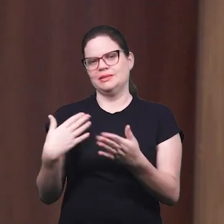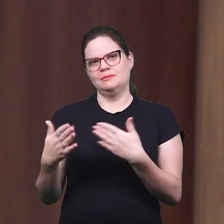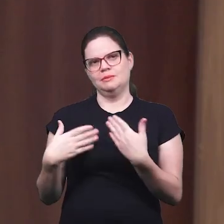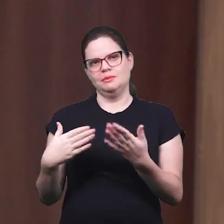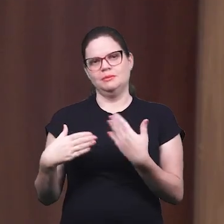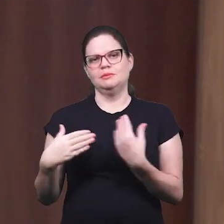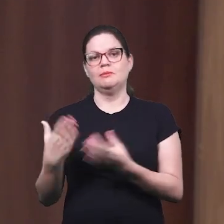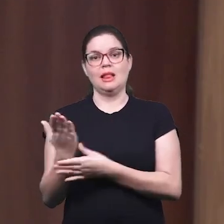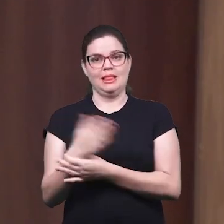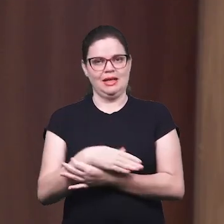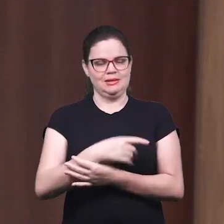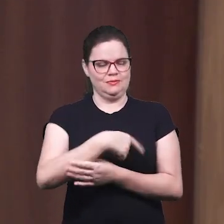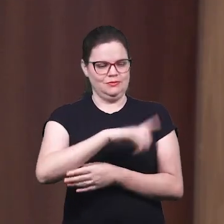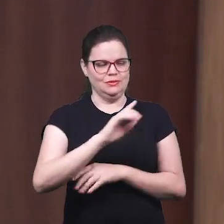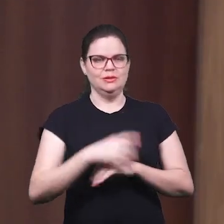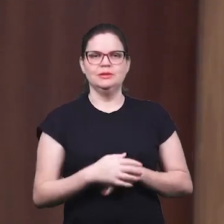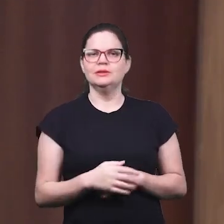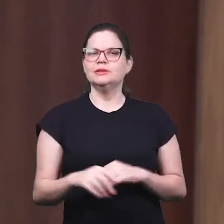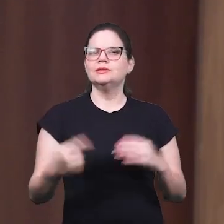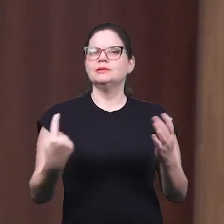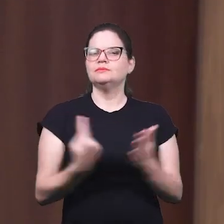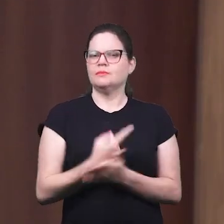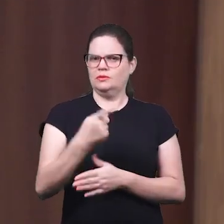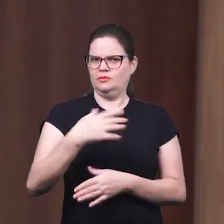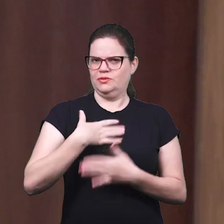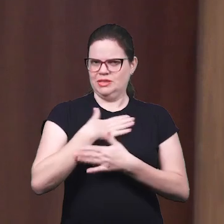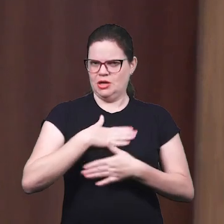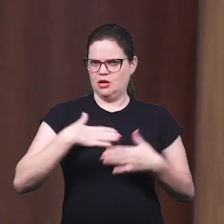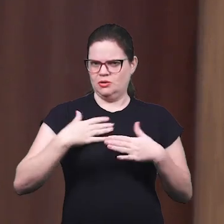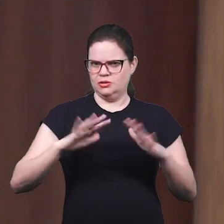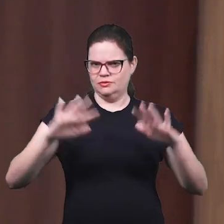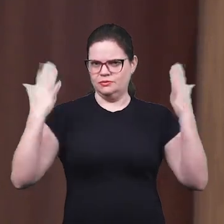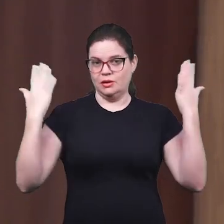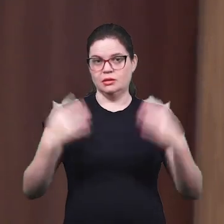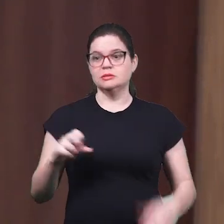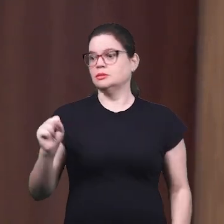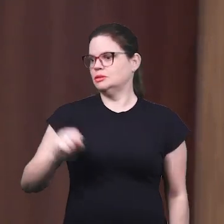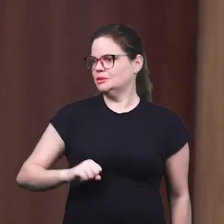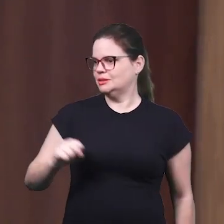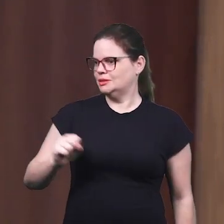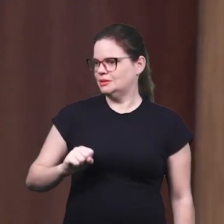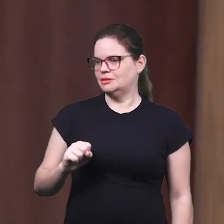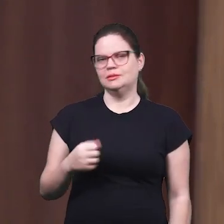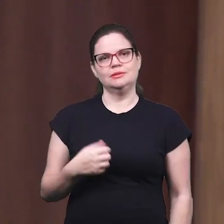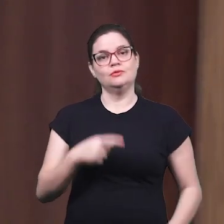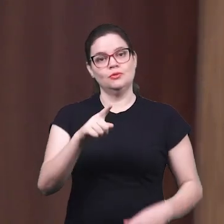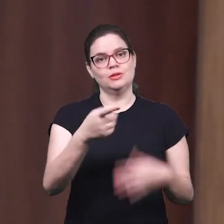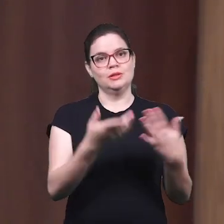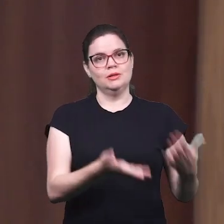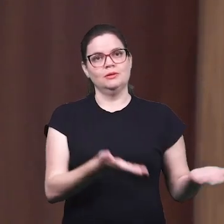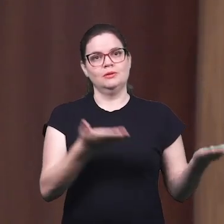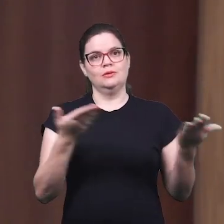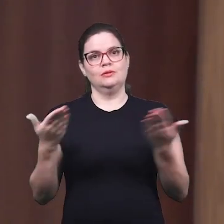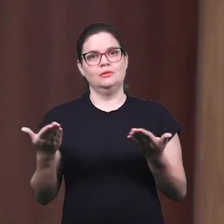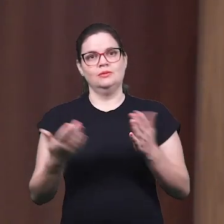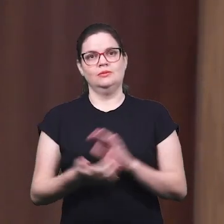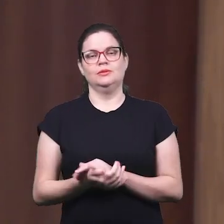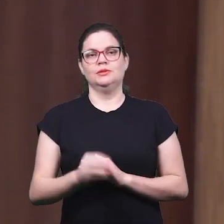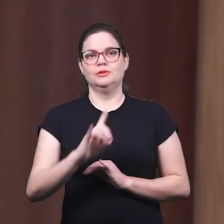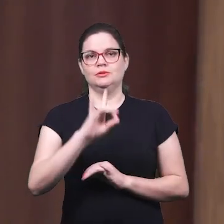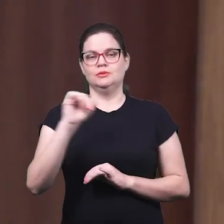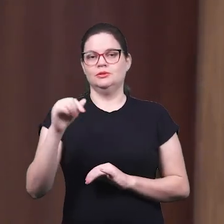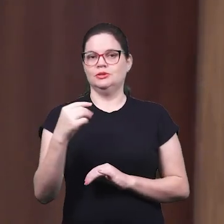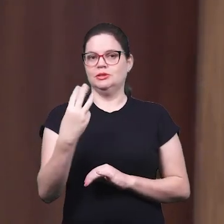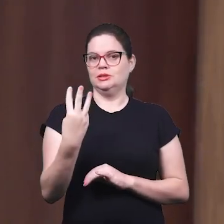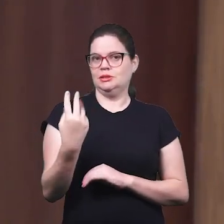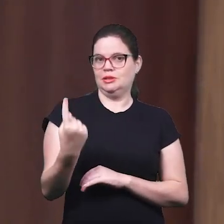no caminho para ir para lá. Ele perguntou a mim, você gosta de festa? Eu disse, pô, rapaz, é meu fraco. Então você é convidado para agora, no dia